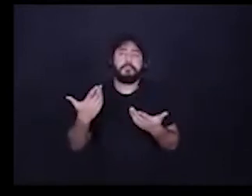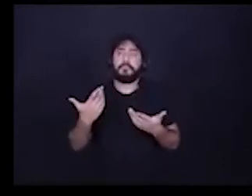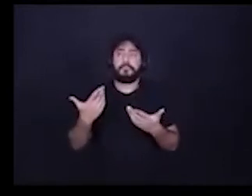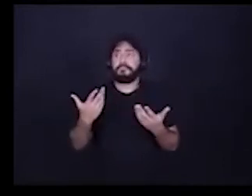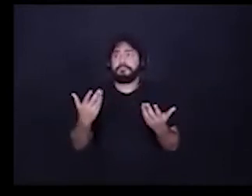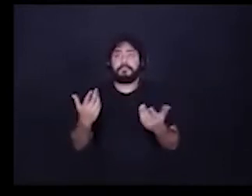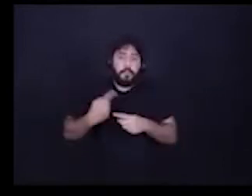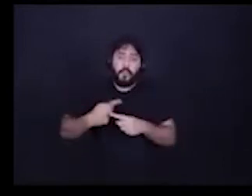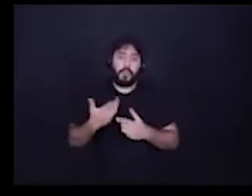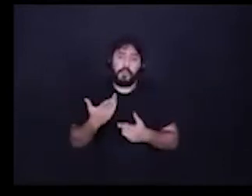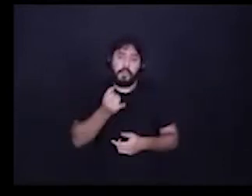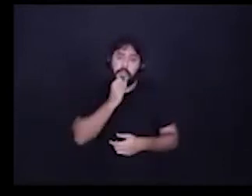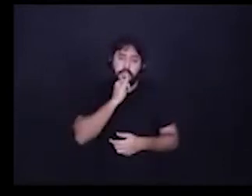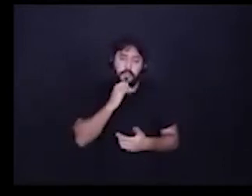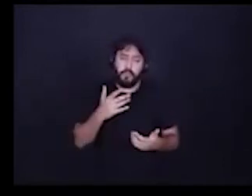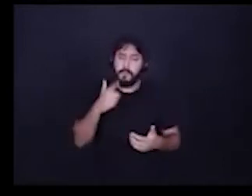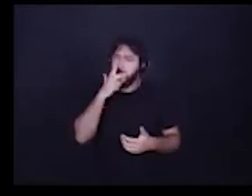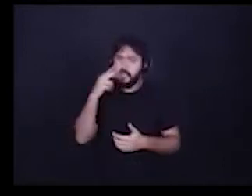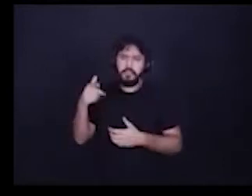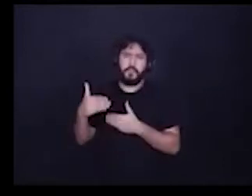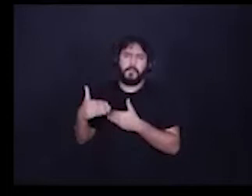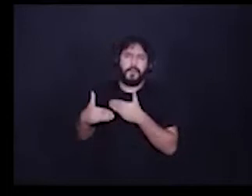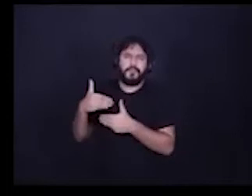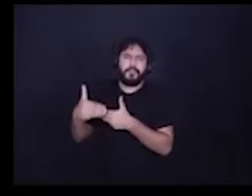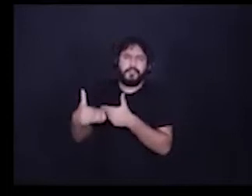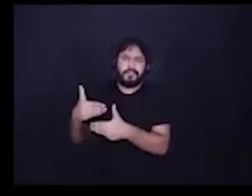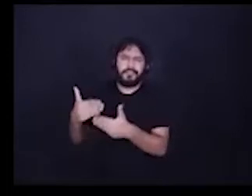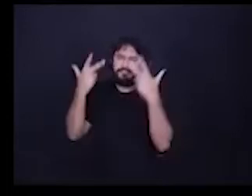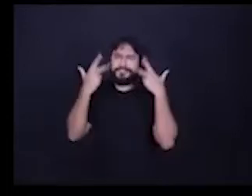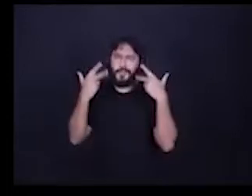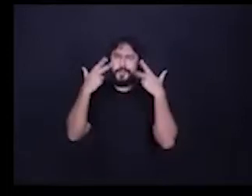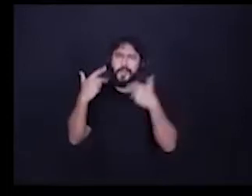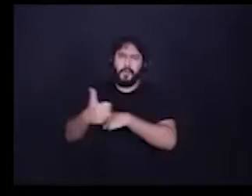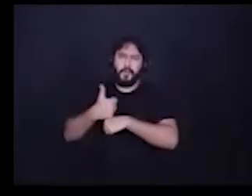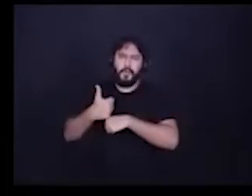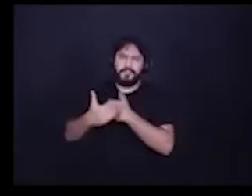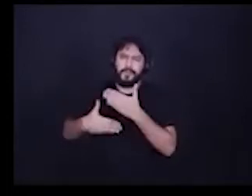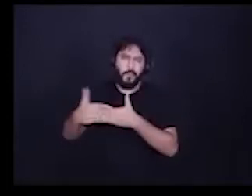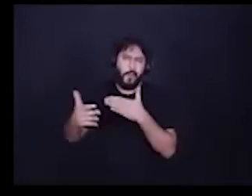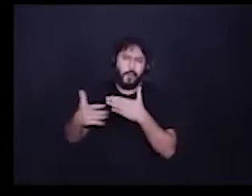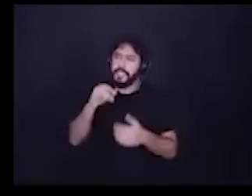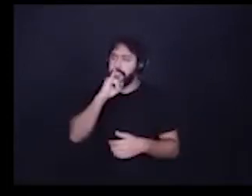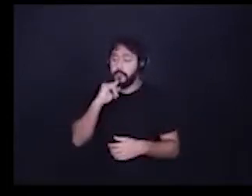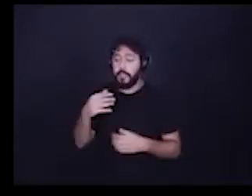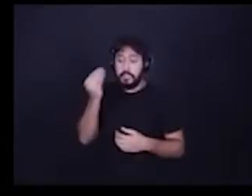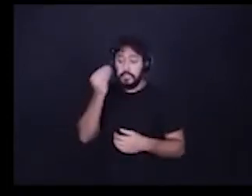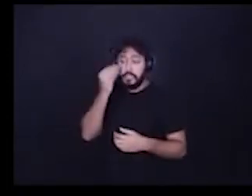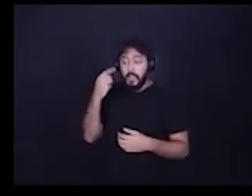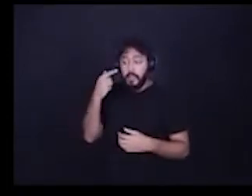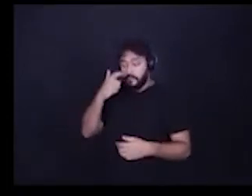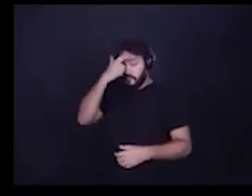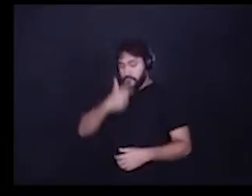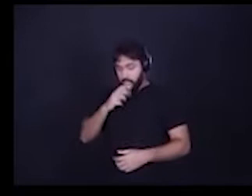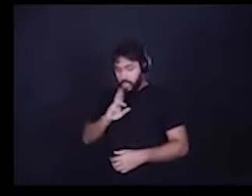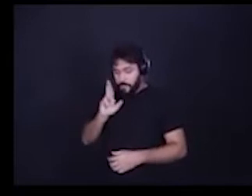e eu acho que isso é um processo normal na carreira de todo mundo, né? Você um pouco tentar olhar a sua figura, a sua representação, a sua trajetória e